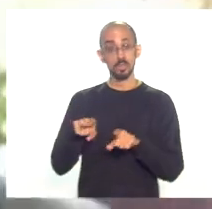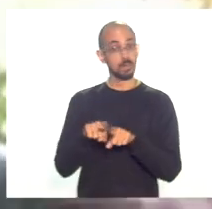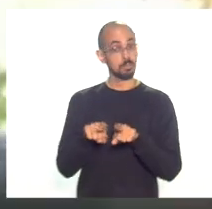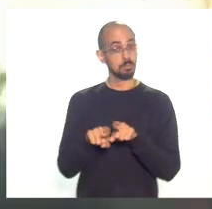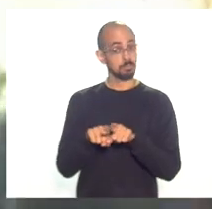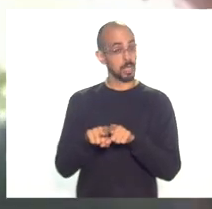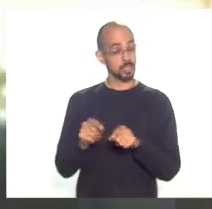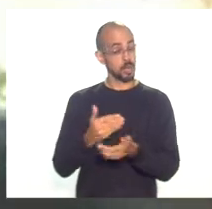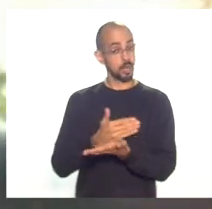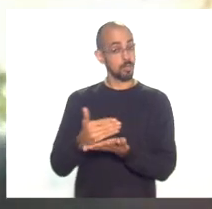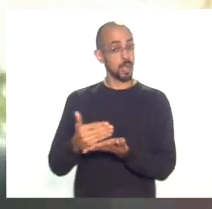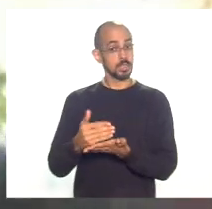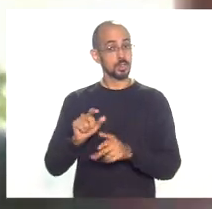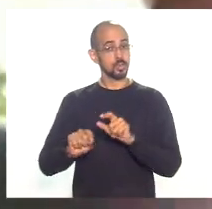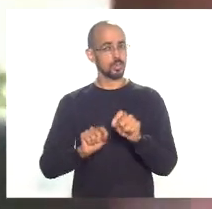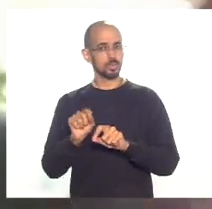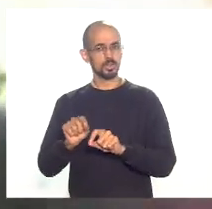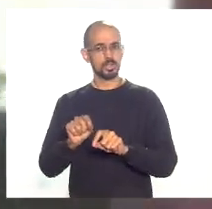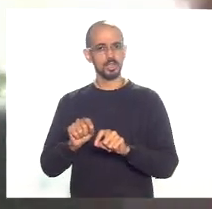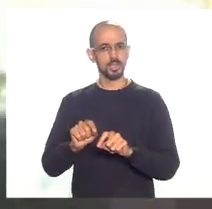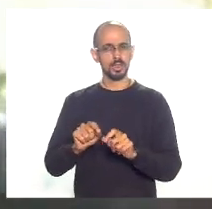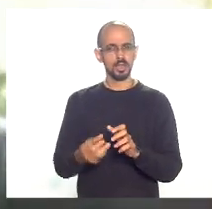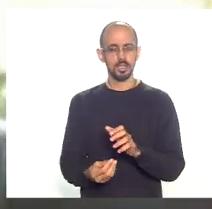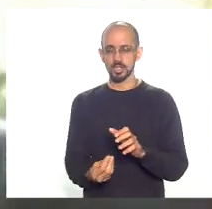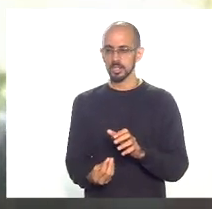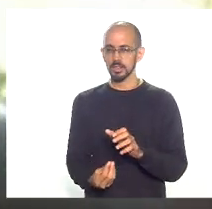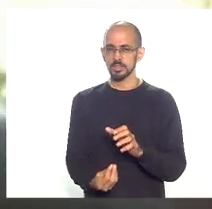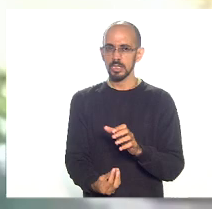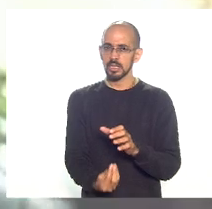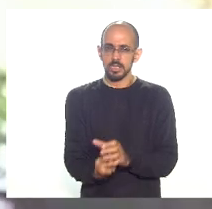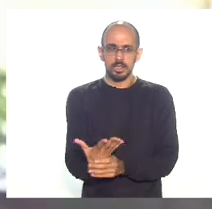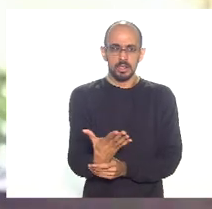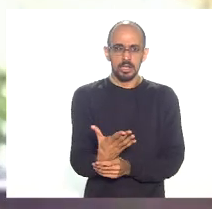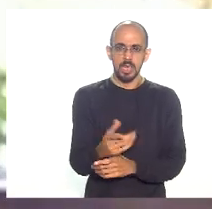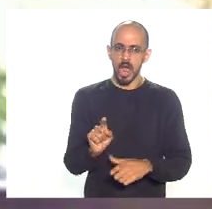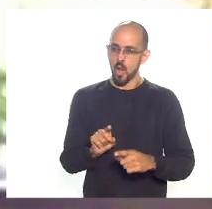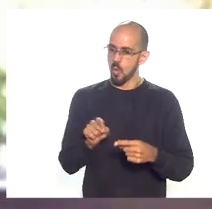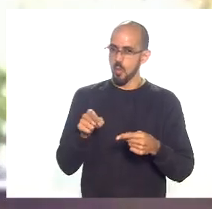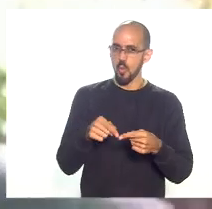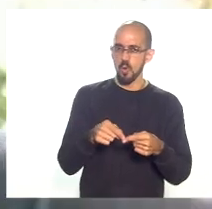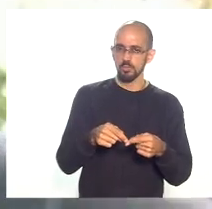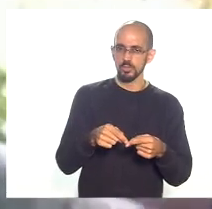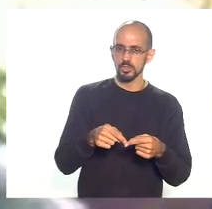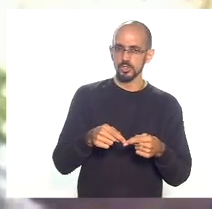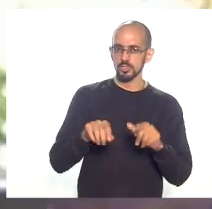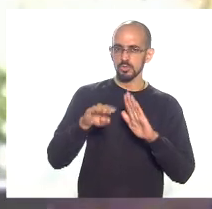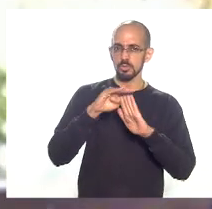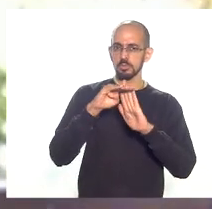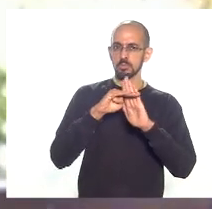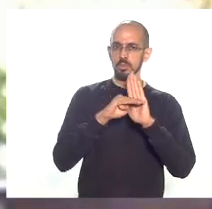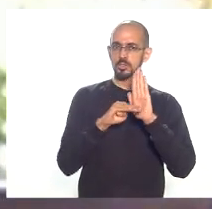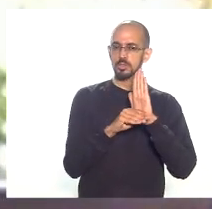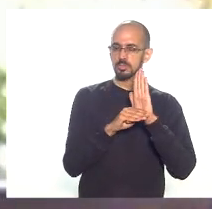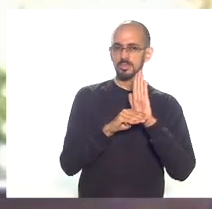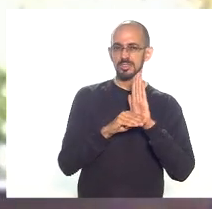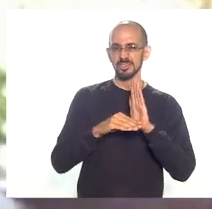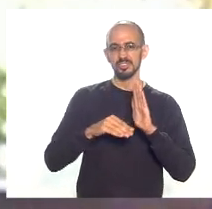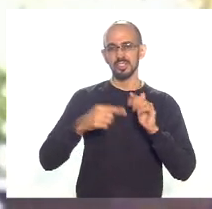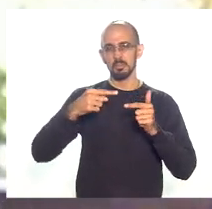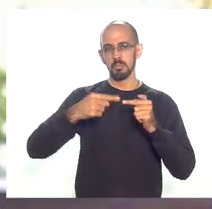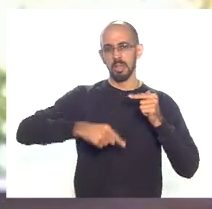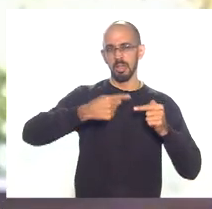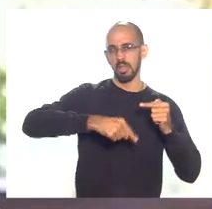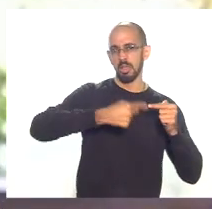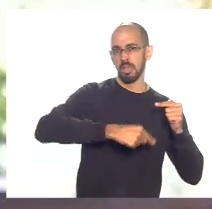a ter como norte exatamente procedimentos impeditivos ou seja